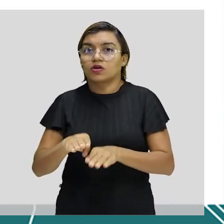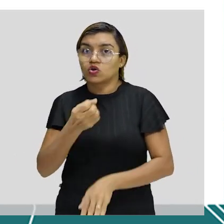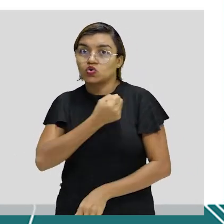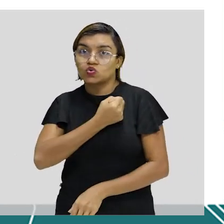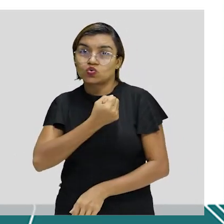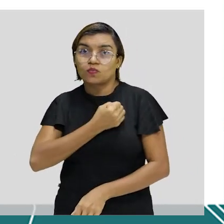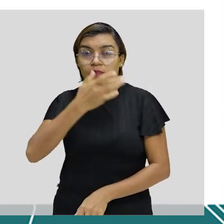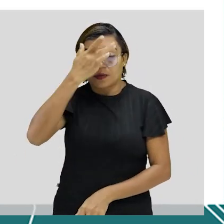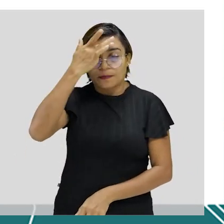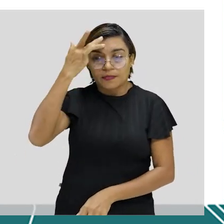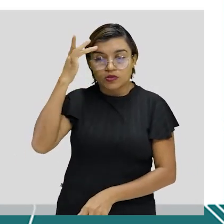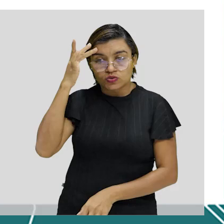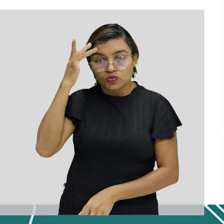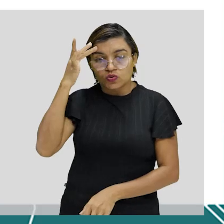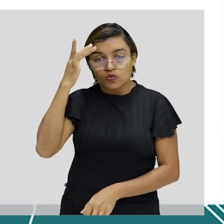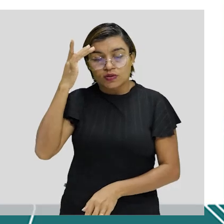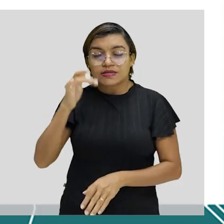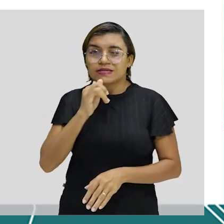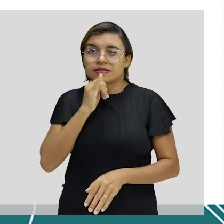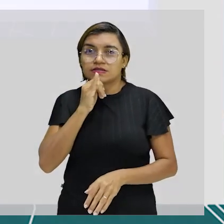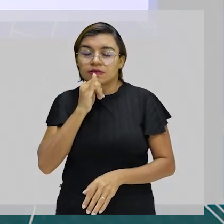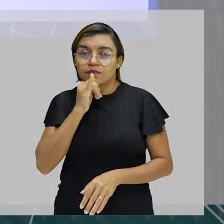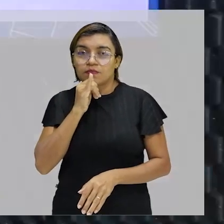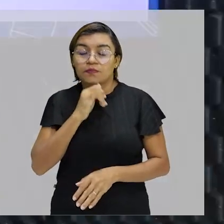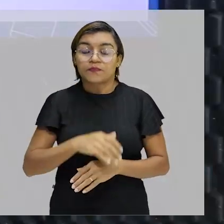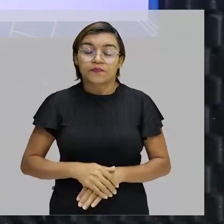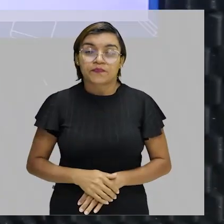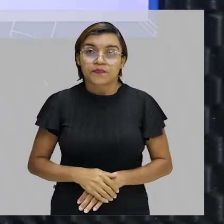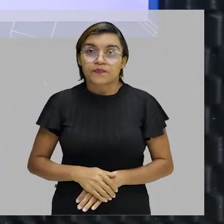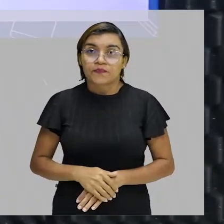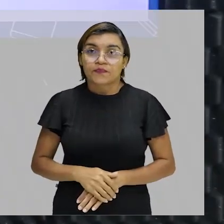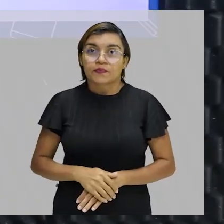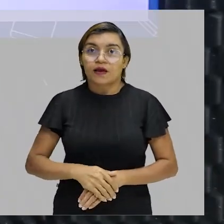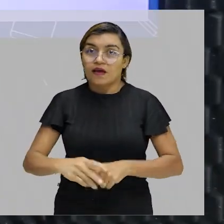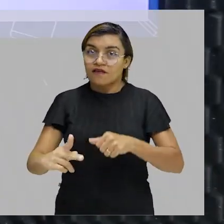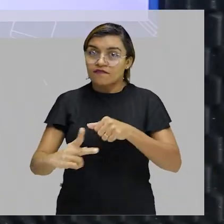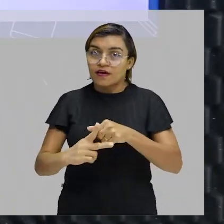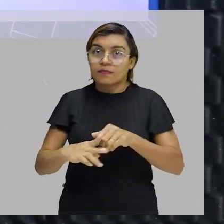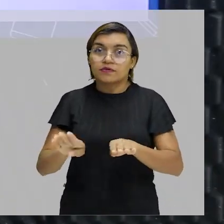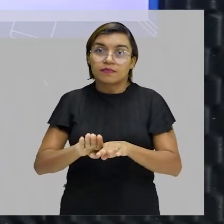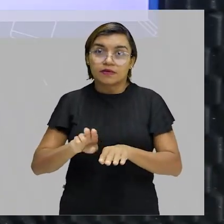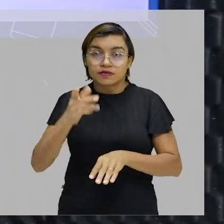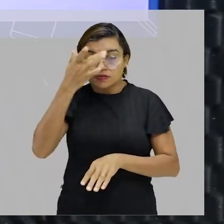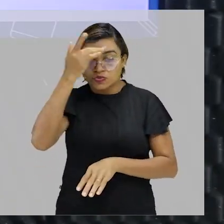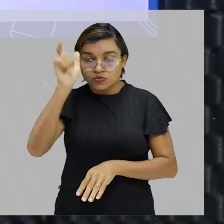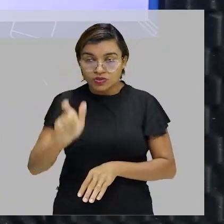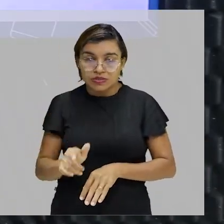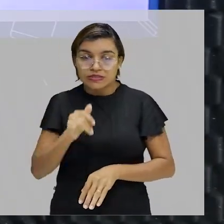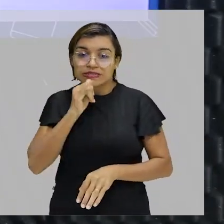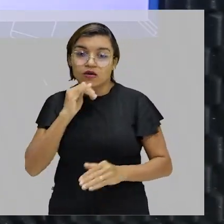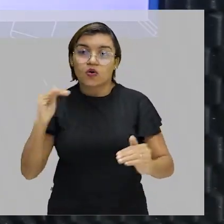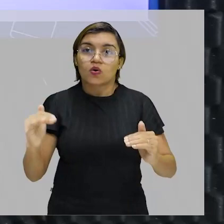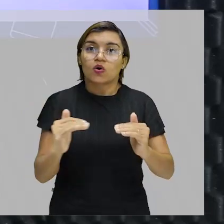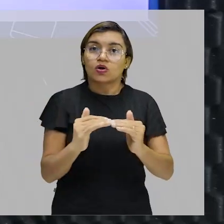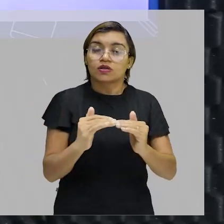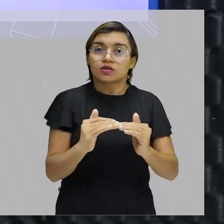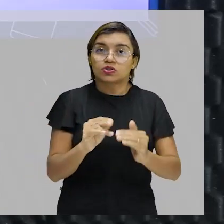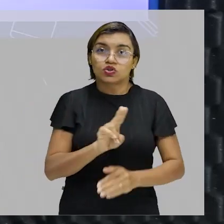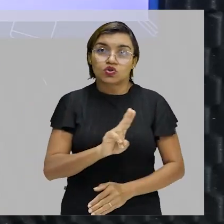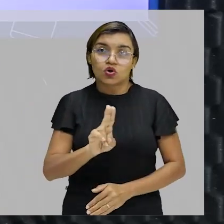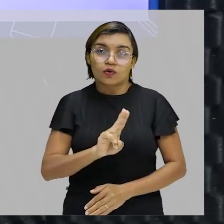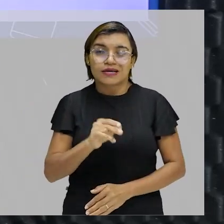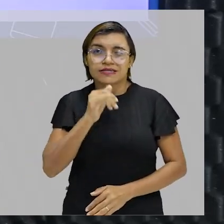pessoa, entre verbo e sujeito. Então, quando eu falo de concordância, eu tenho uma concordância entre nomes, aí eu vou falar de gênero, se eu